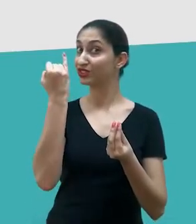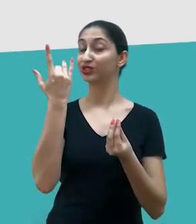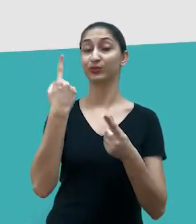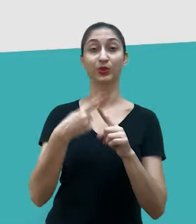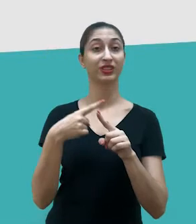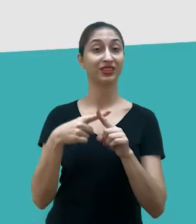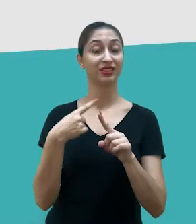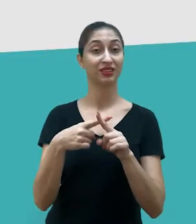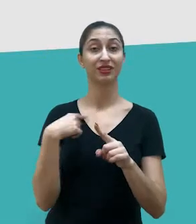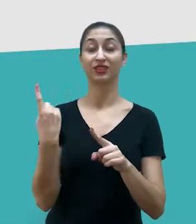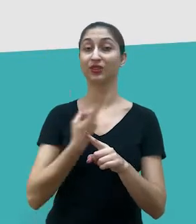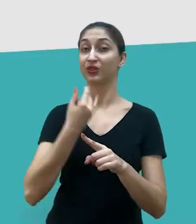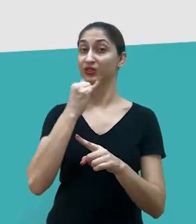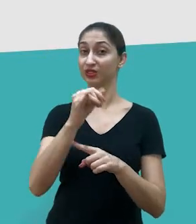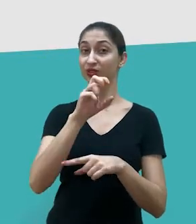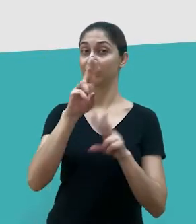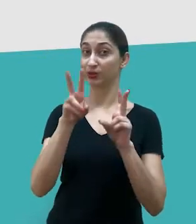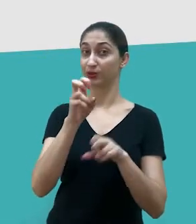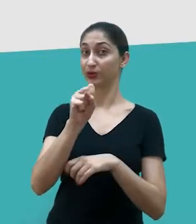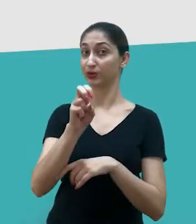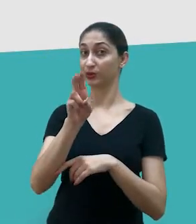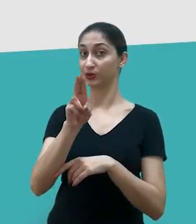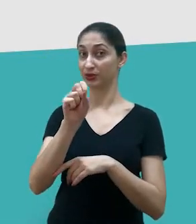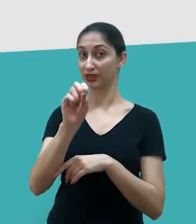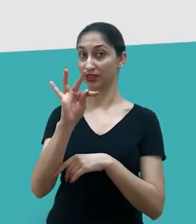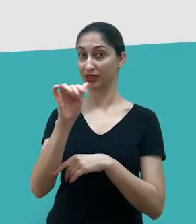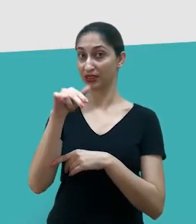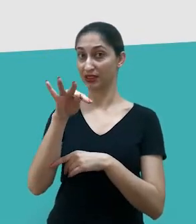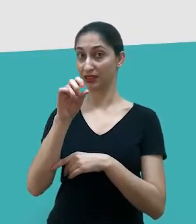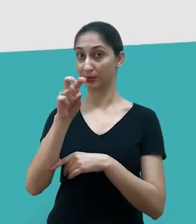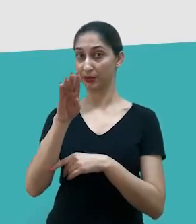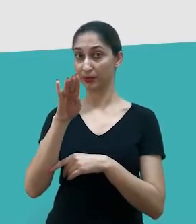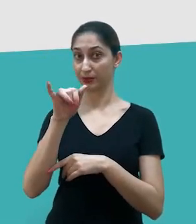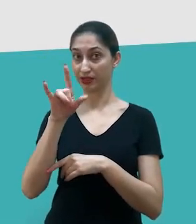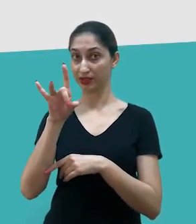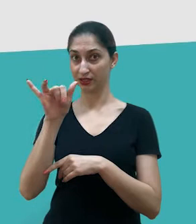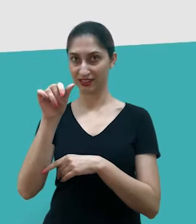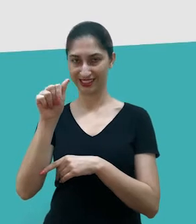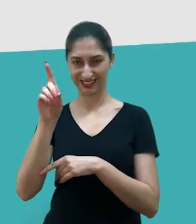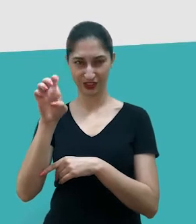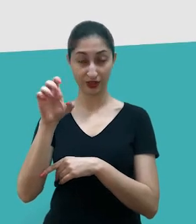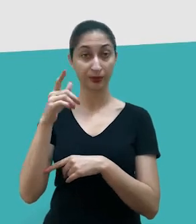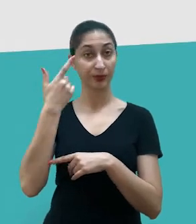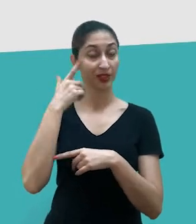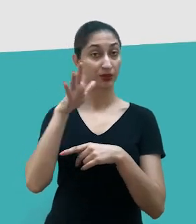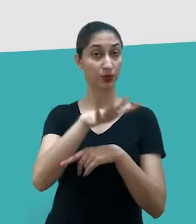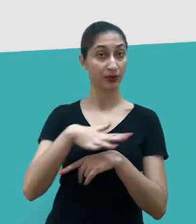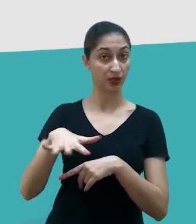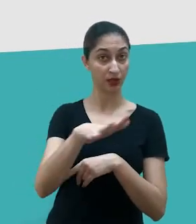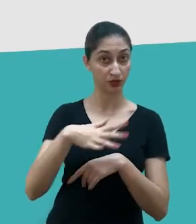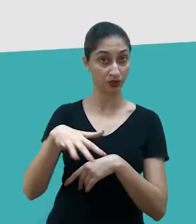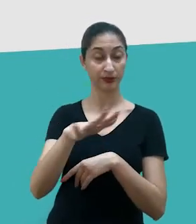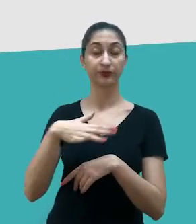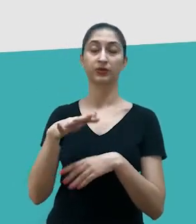quando a gente fala de sustentabilidade. Então, a sustentabilidade, ela vai pensar no ambiente, ou seja,